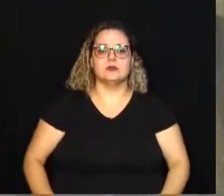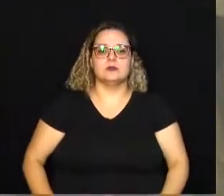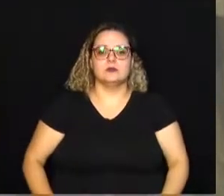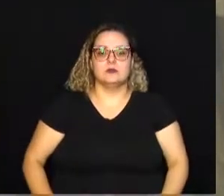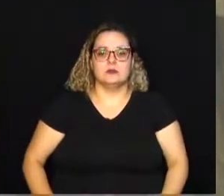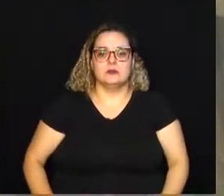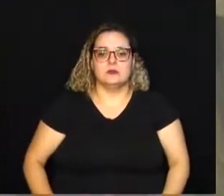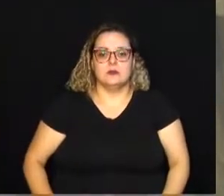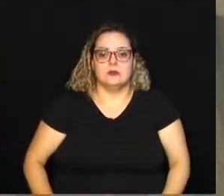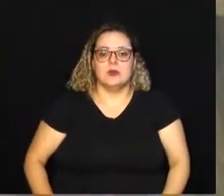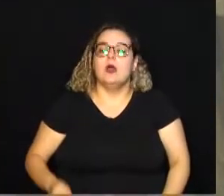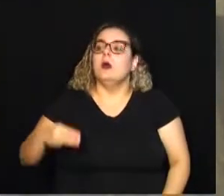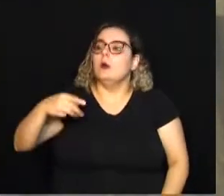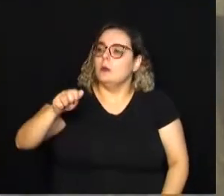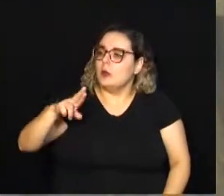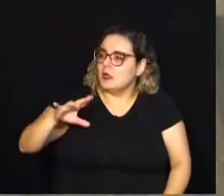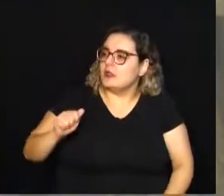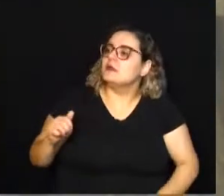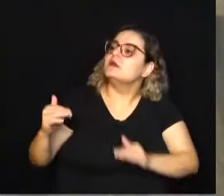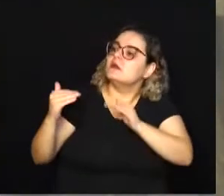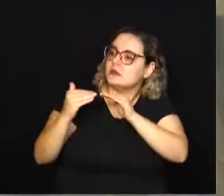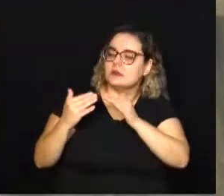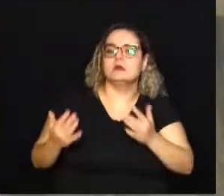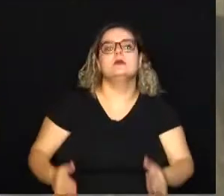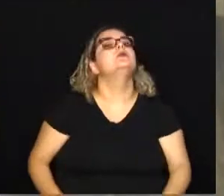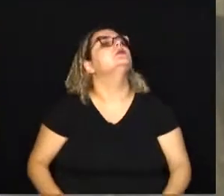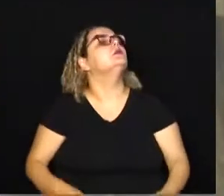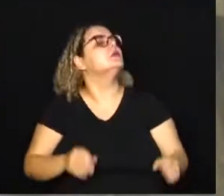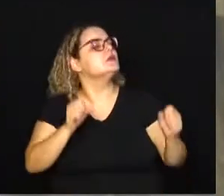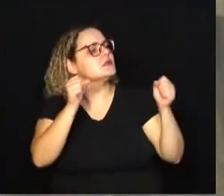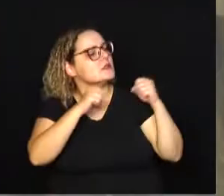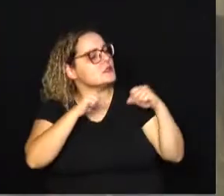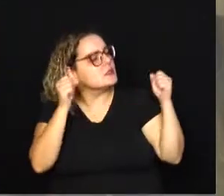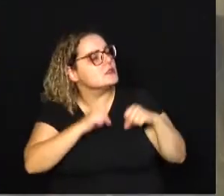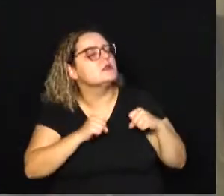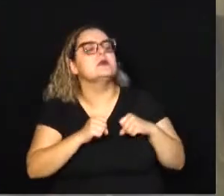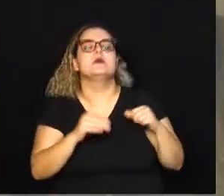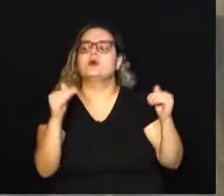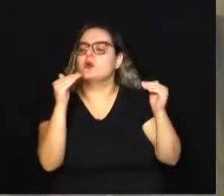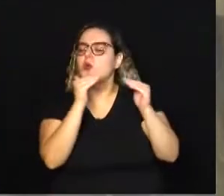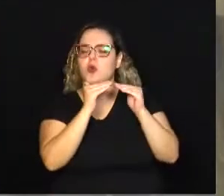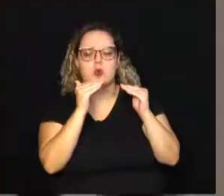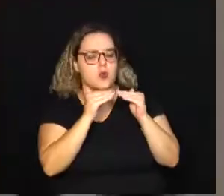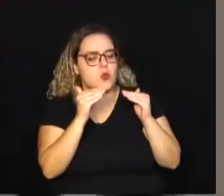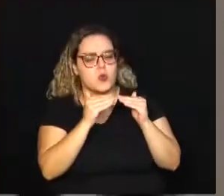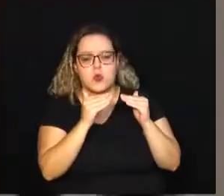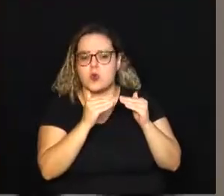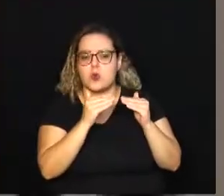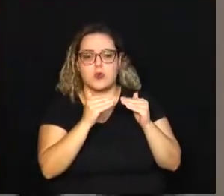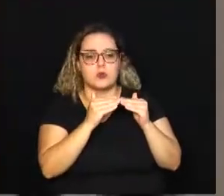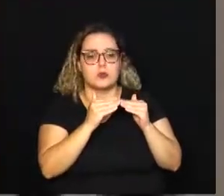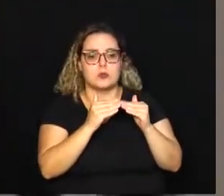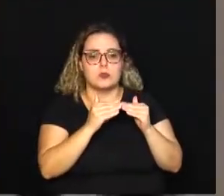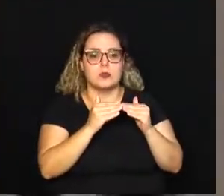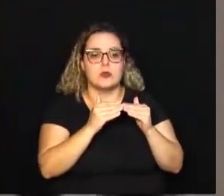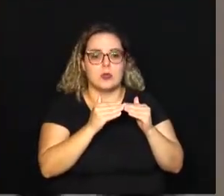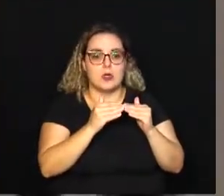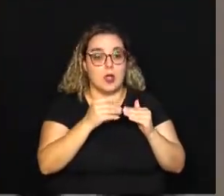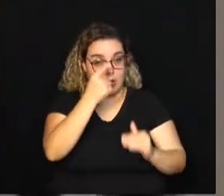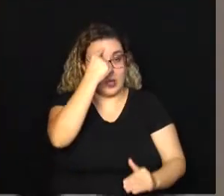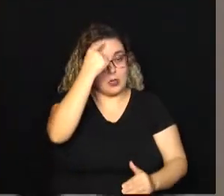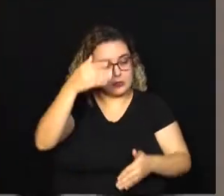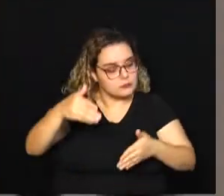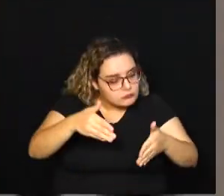Gustavo Peta, Maria Tereza? Totalmente. Eu acho que vai por aí a